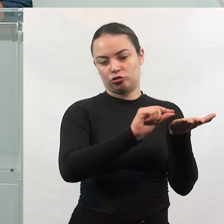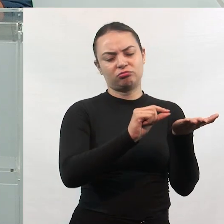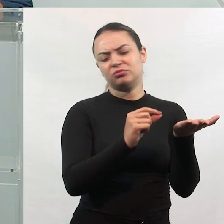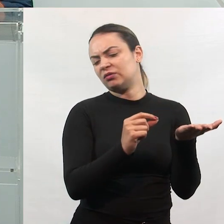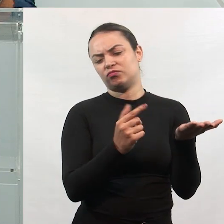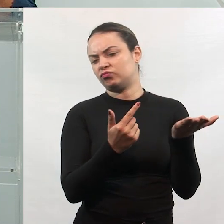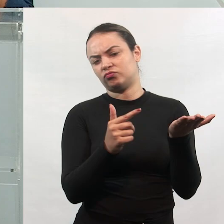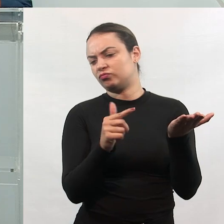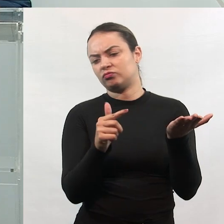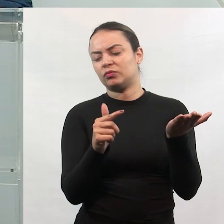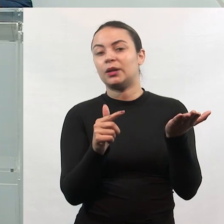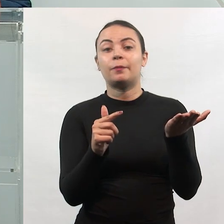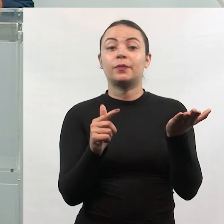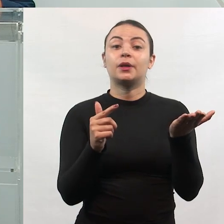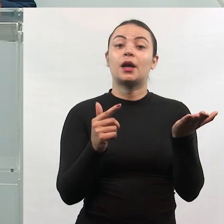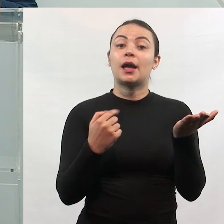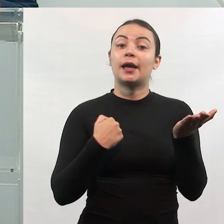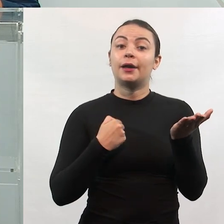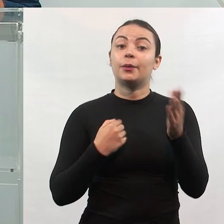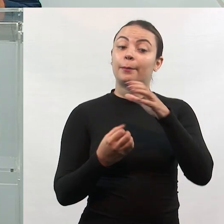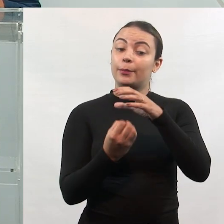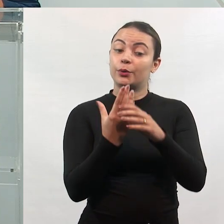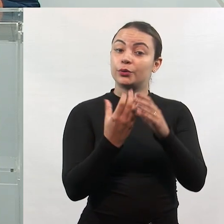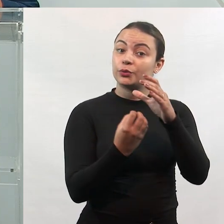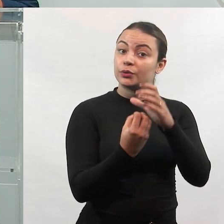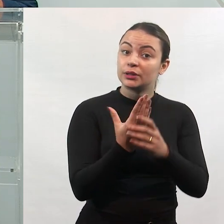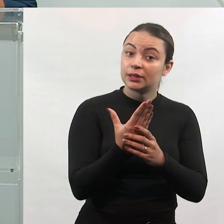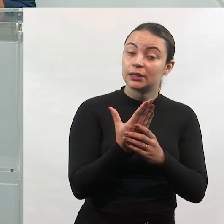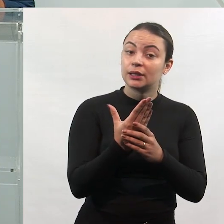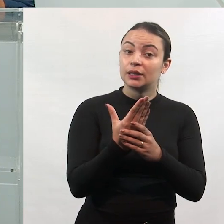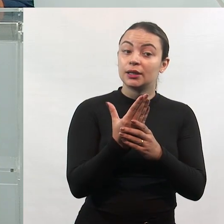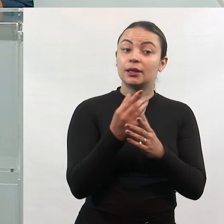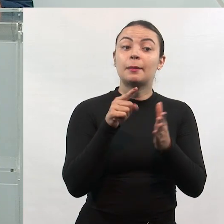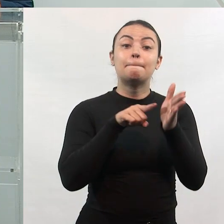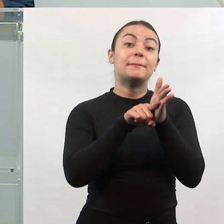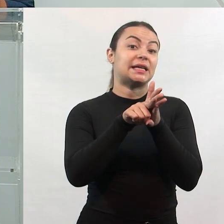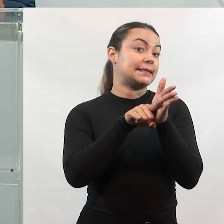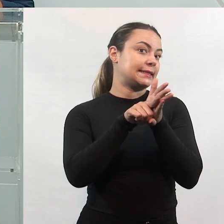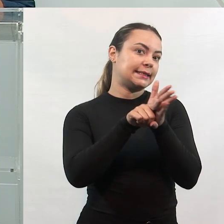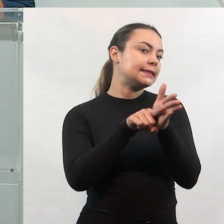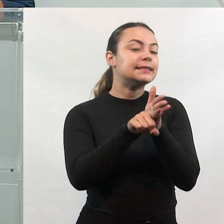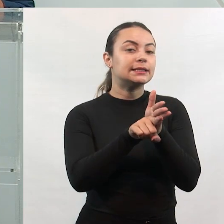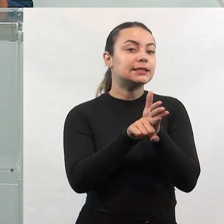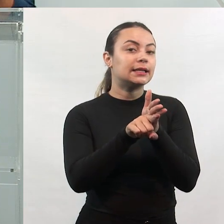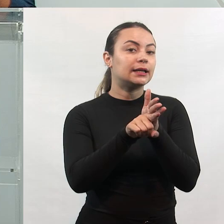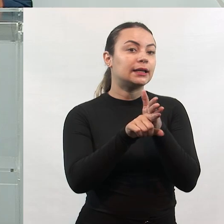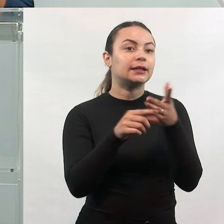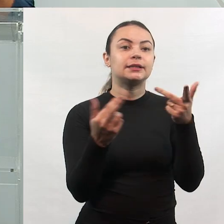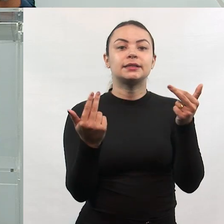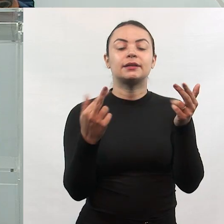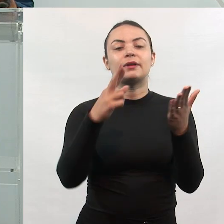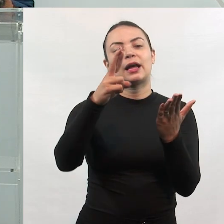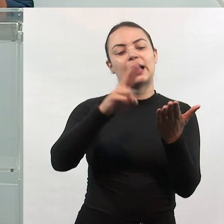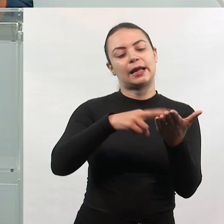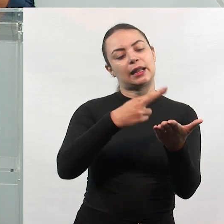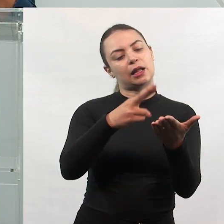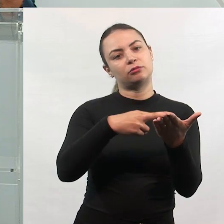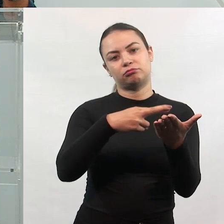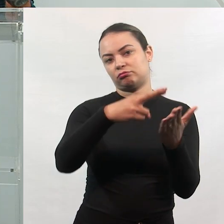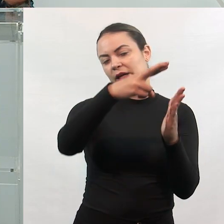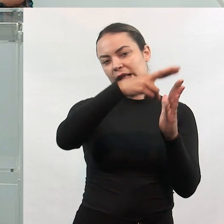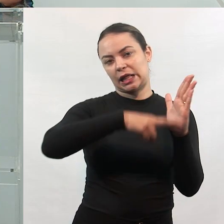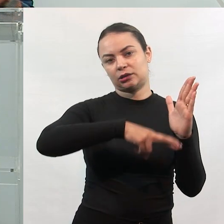pesquisa. Tá? O artigo, ele é um tipo de relatório da pesquisa realizada. Tá? Que pode ser um artigo, pode